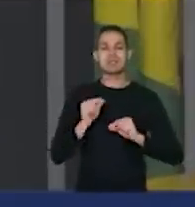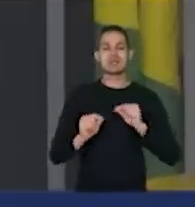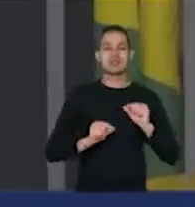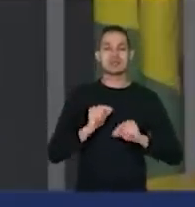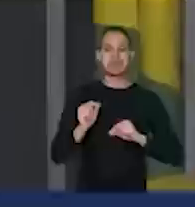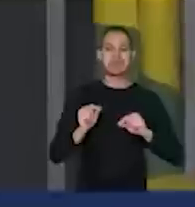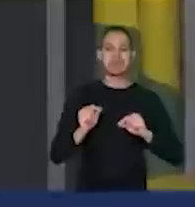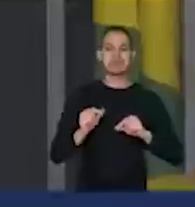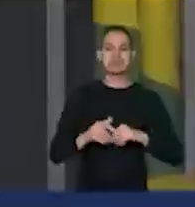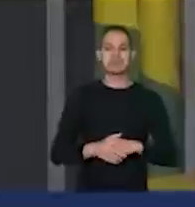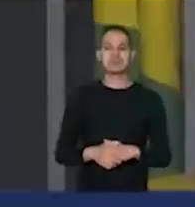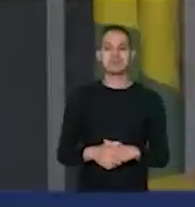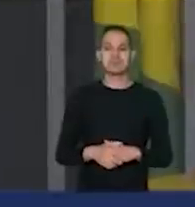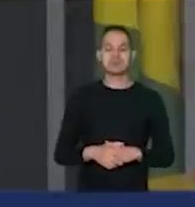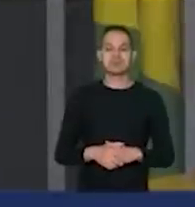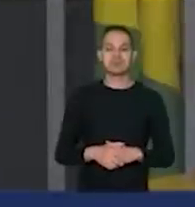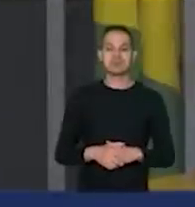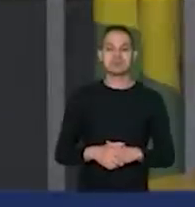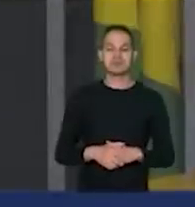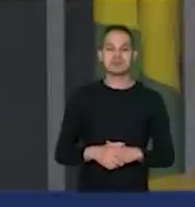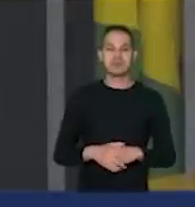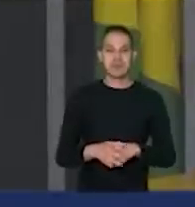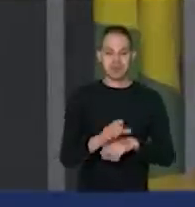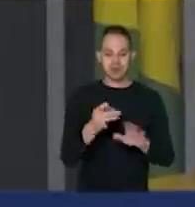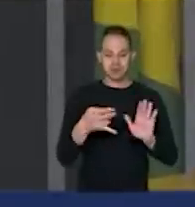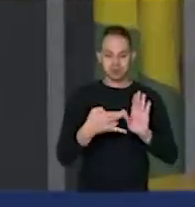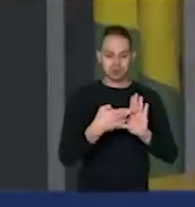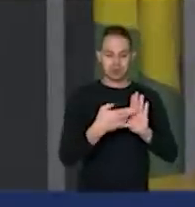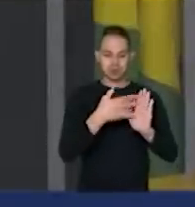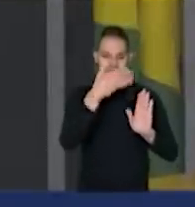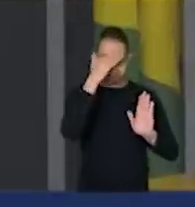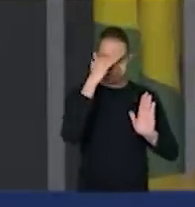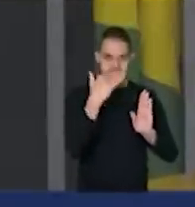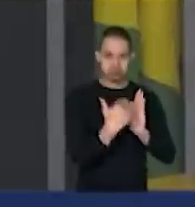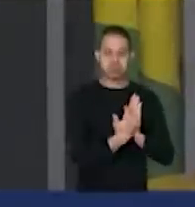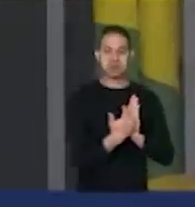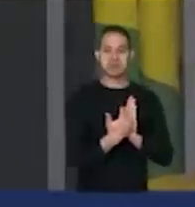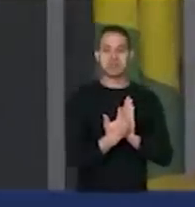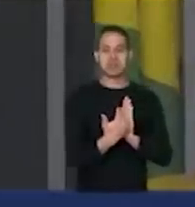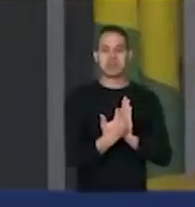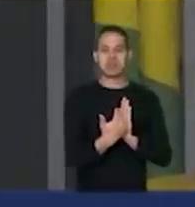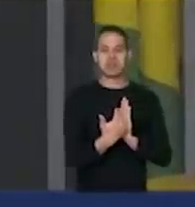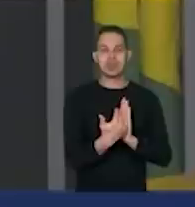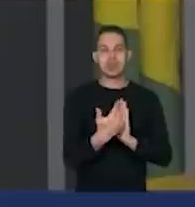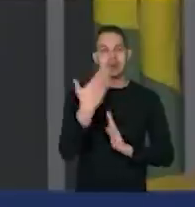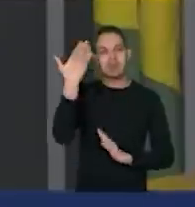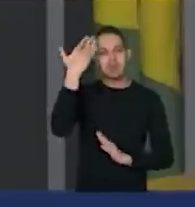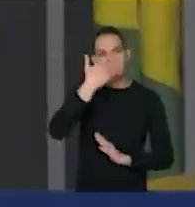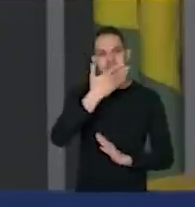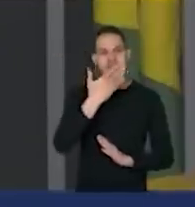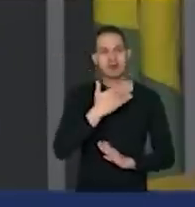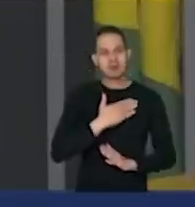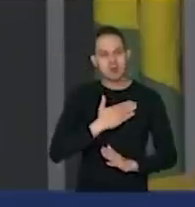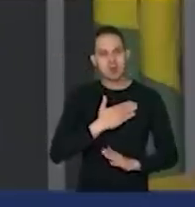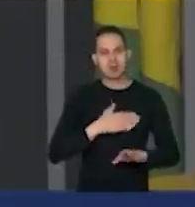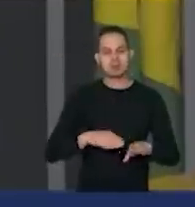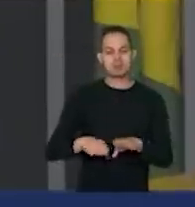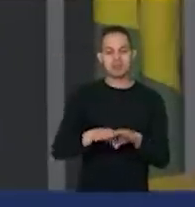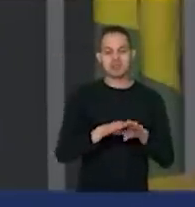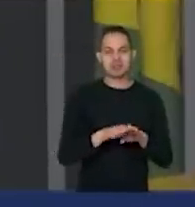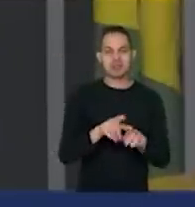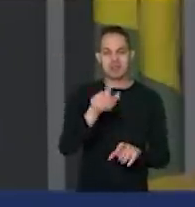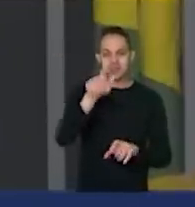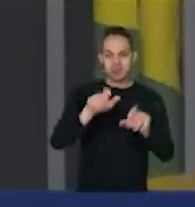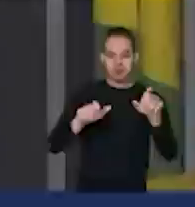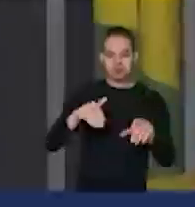elevar o coração do regimento, mostrar seu apreço pela democracia, pelo eleitor, pela